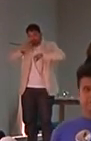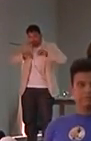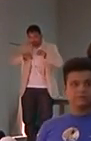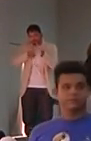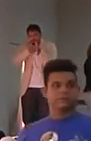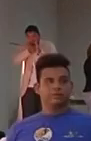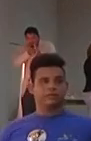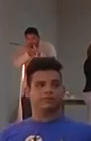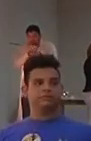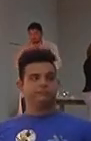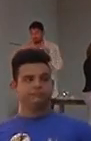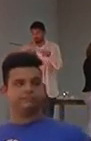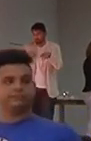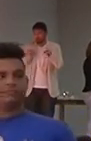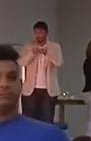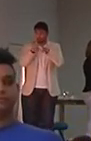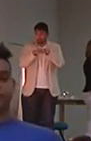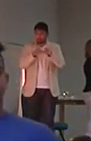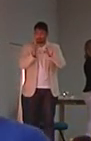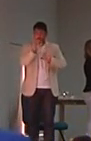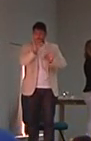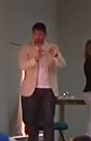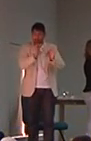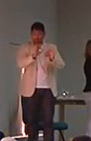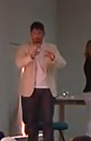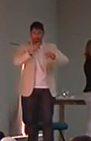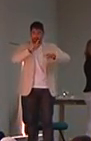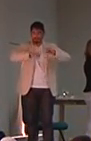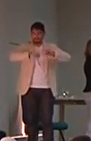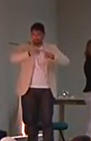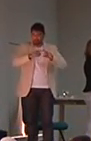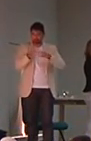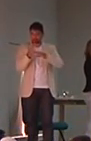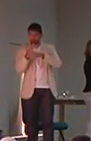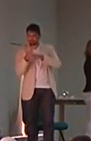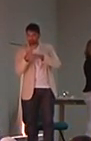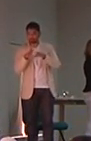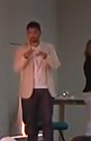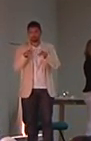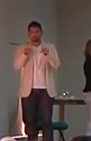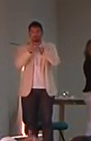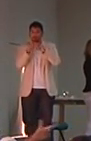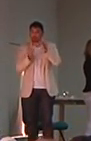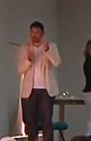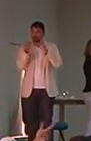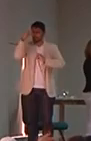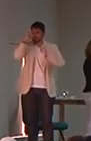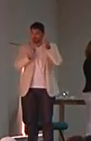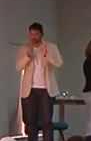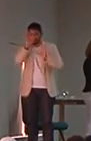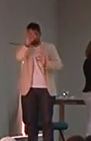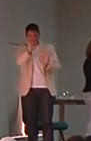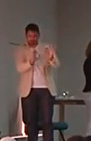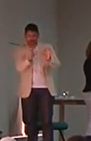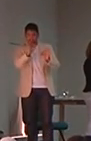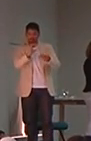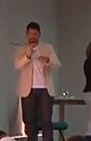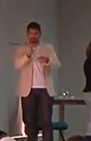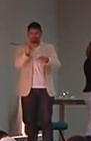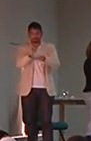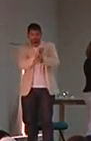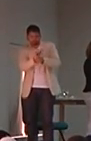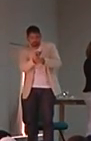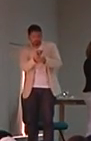pesquisas, na produção de equipamentos, na indústria da infraestrutura, na